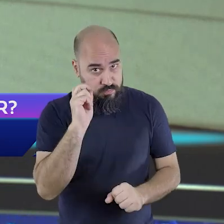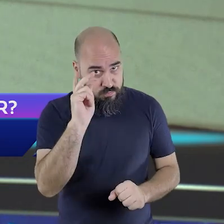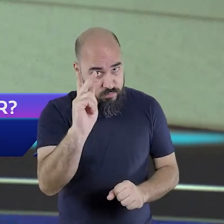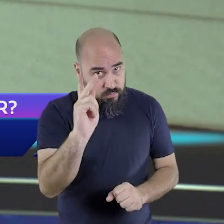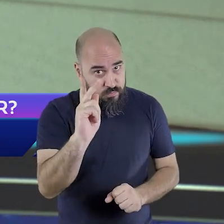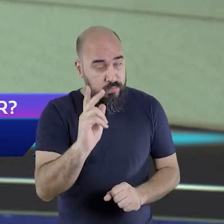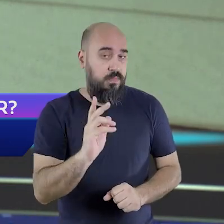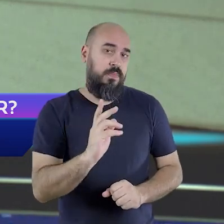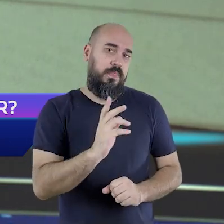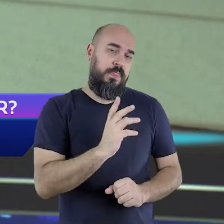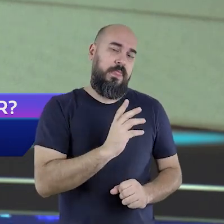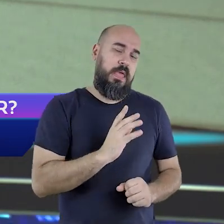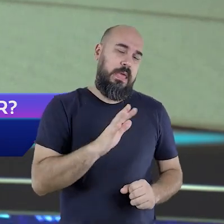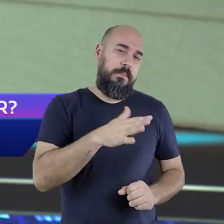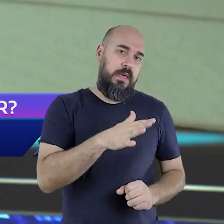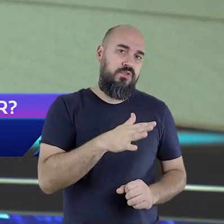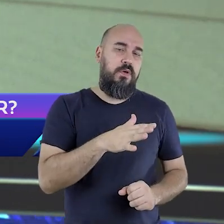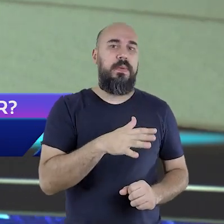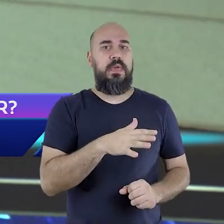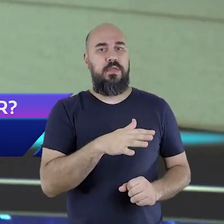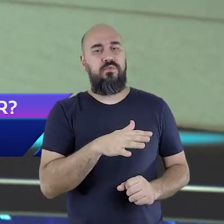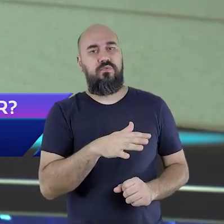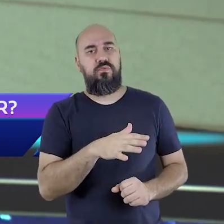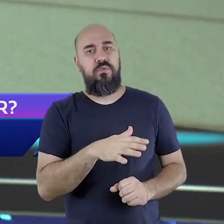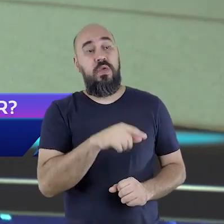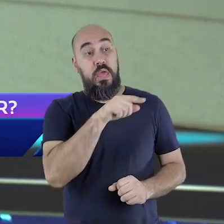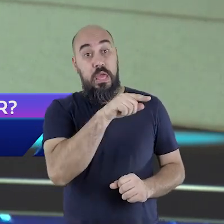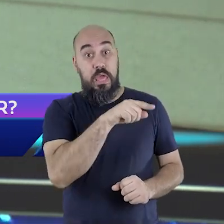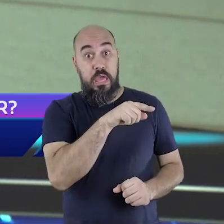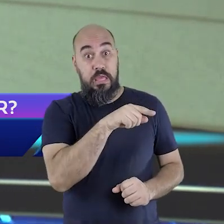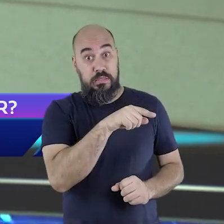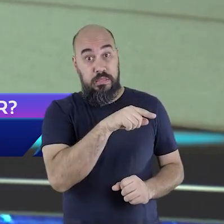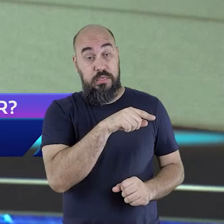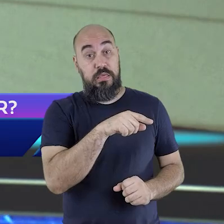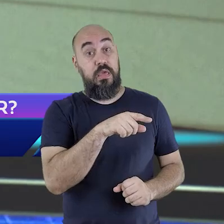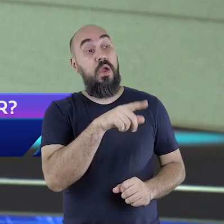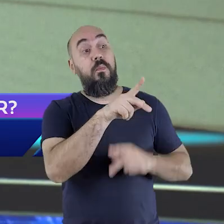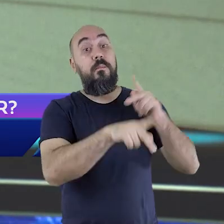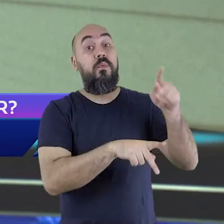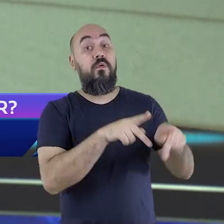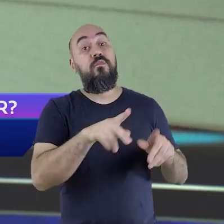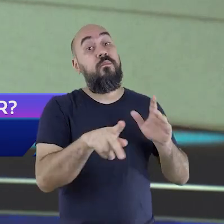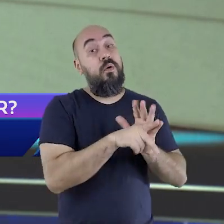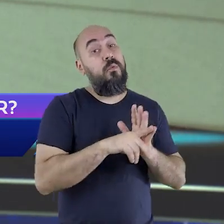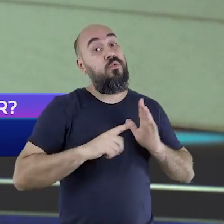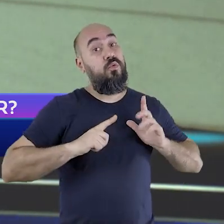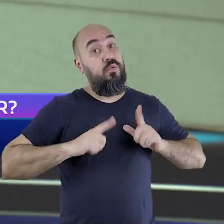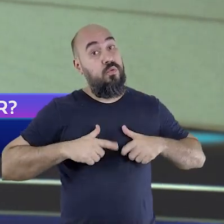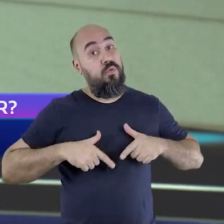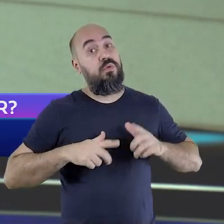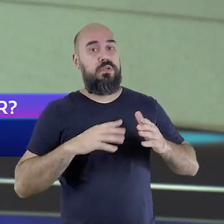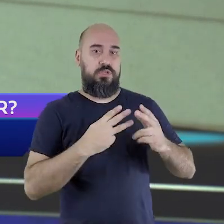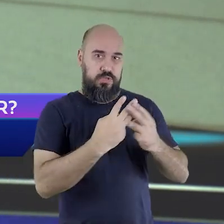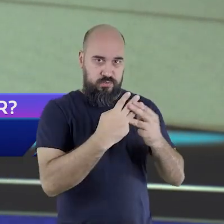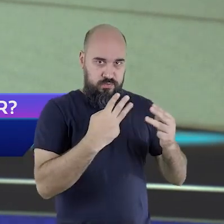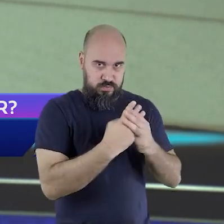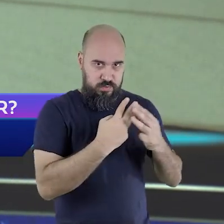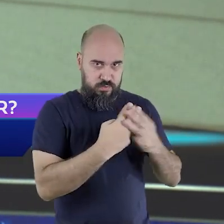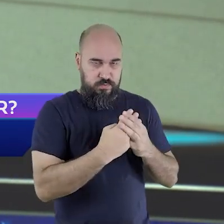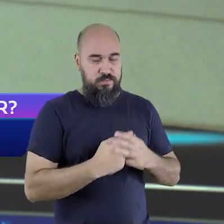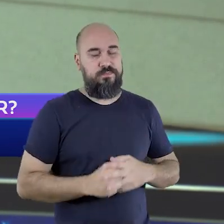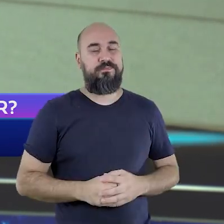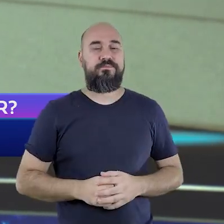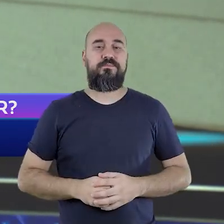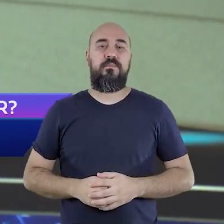de 490 anos estava determinado sobre o povo de Daniel, o povo de Israel. O segundo período